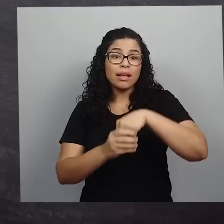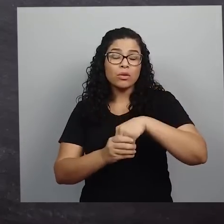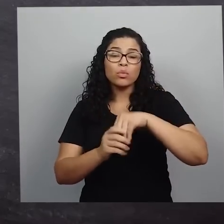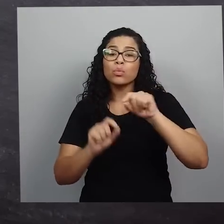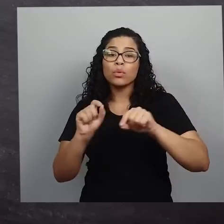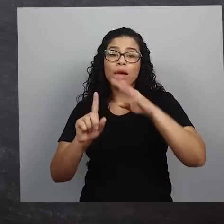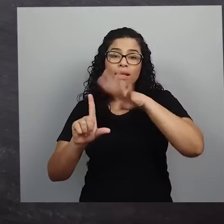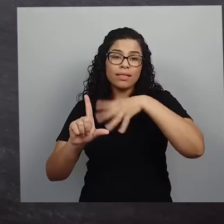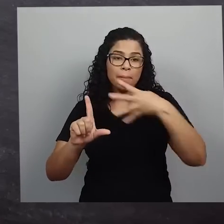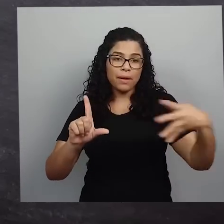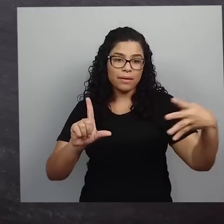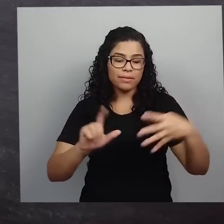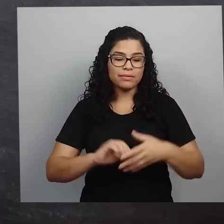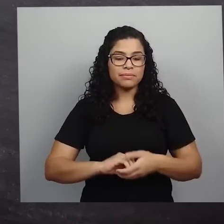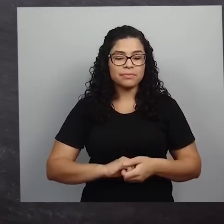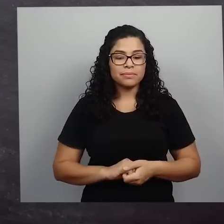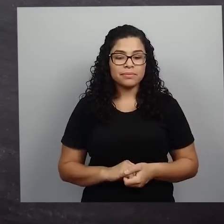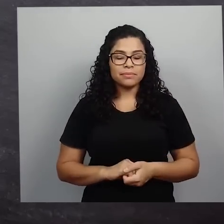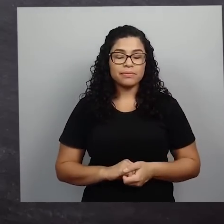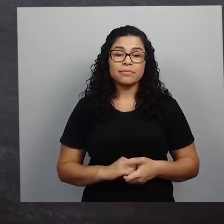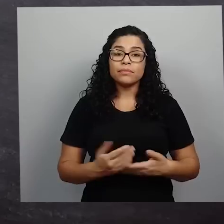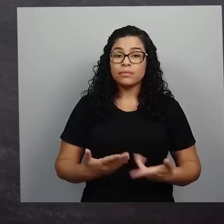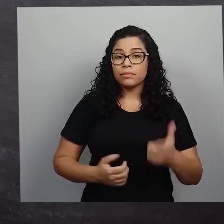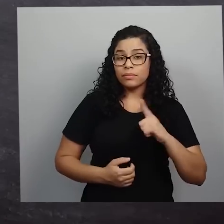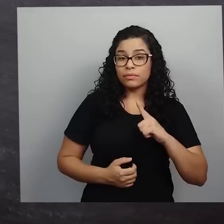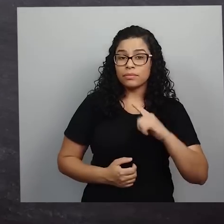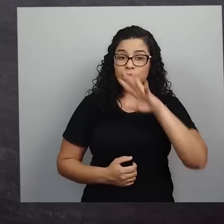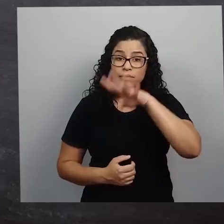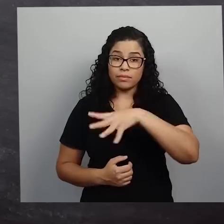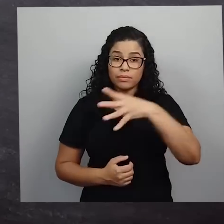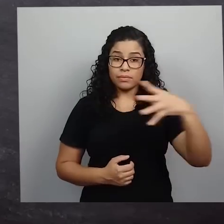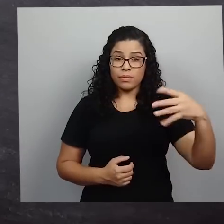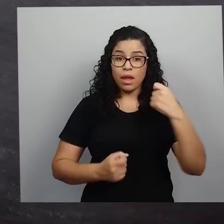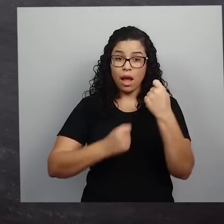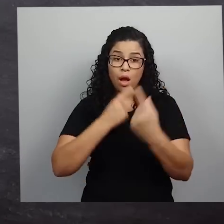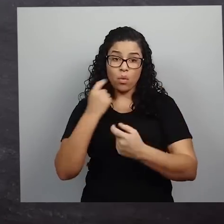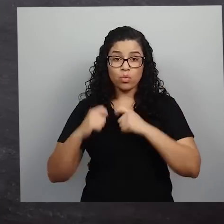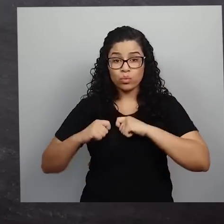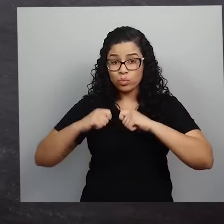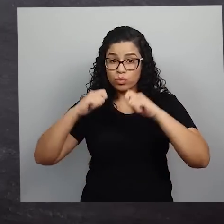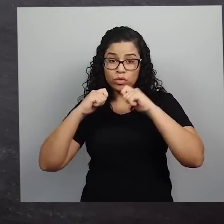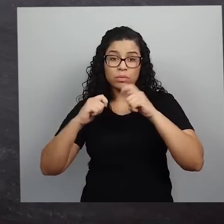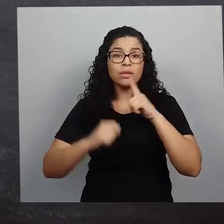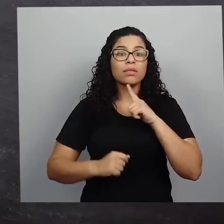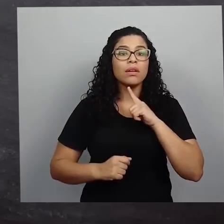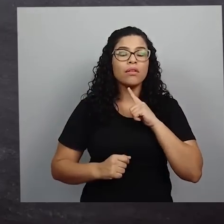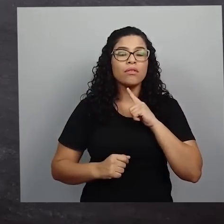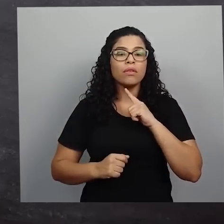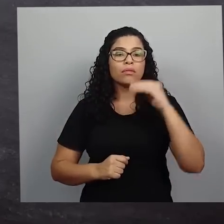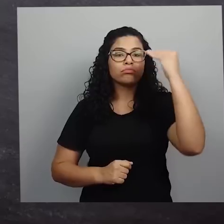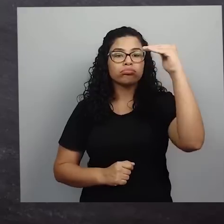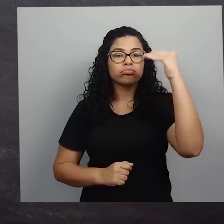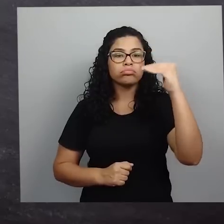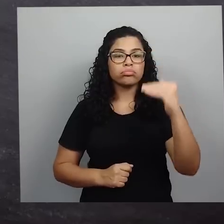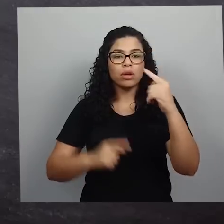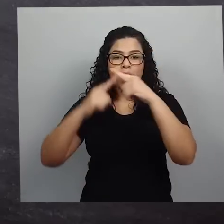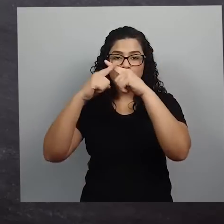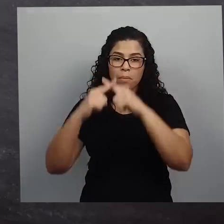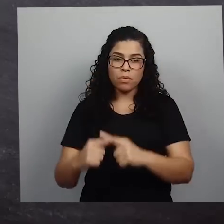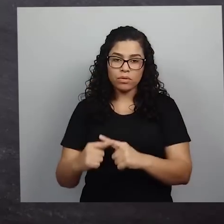Então, aí está uma tabela com a parte dos times e o seu desempenho no